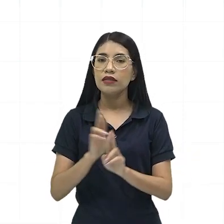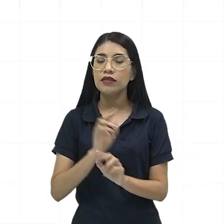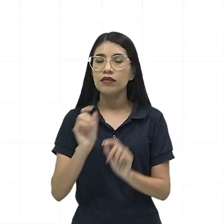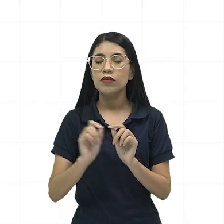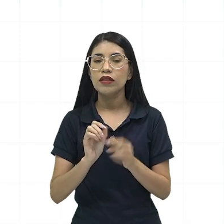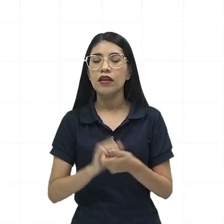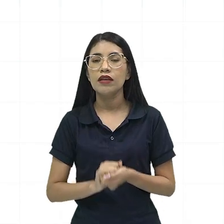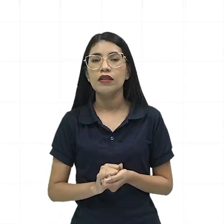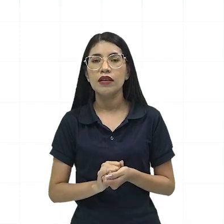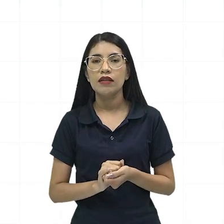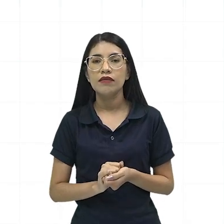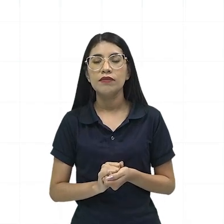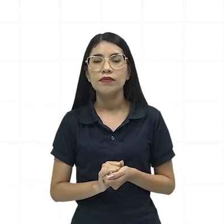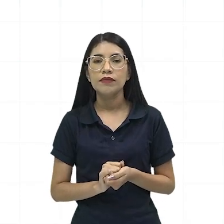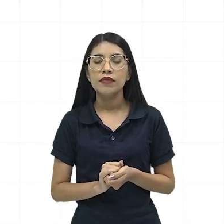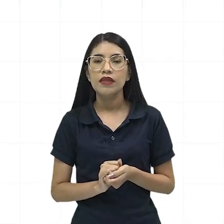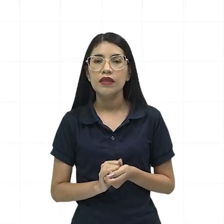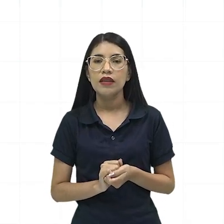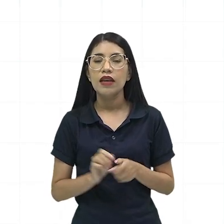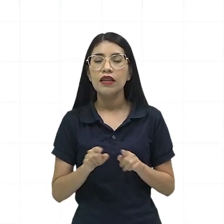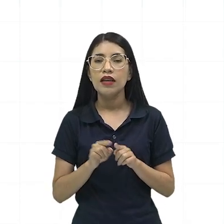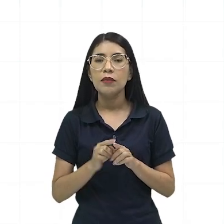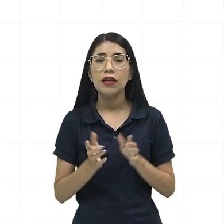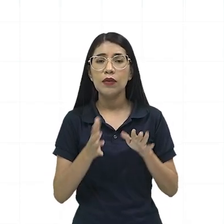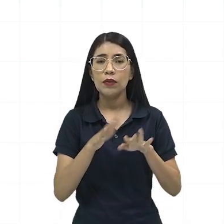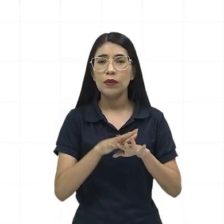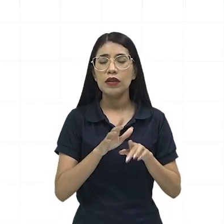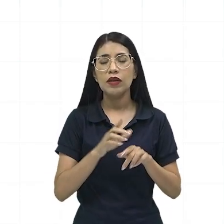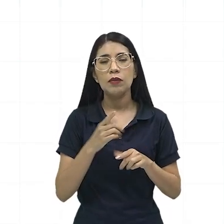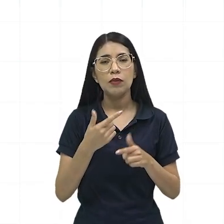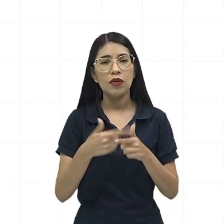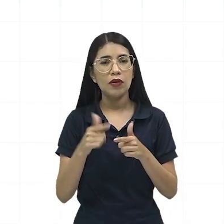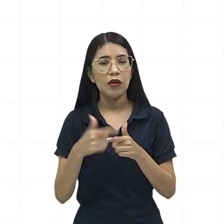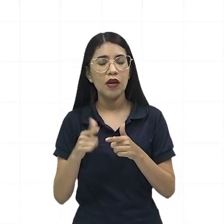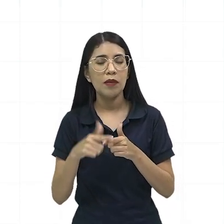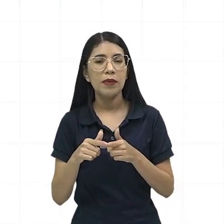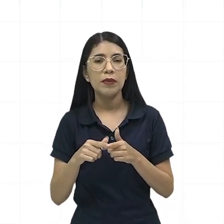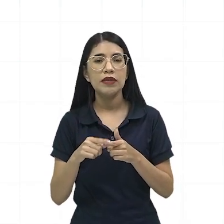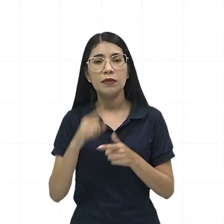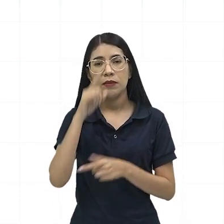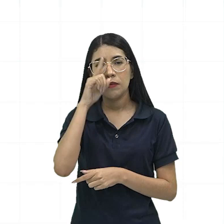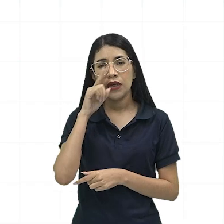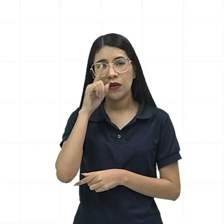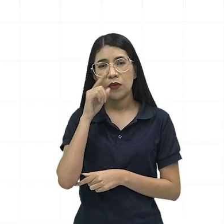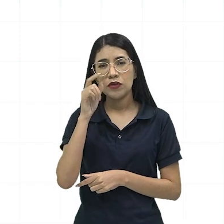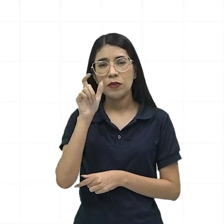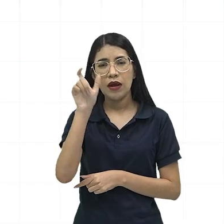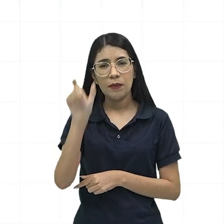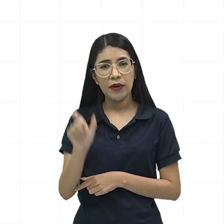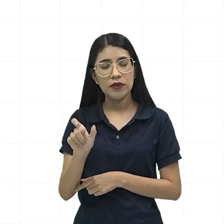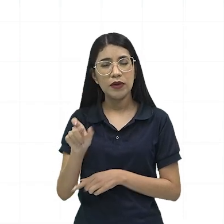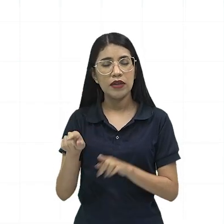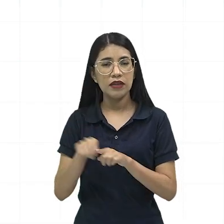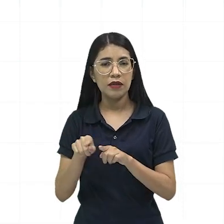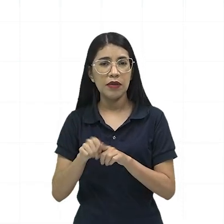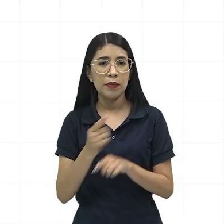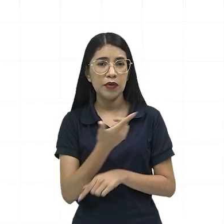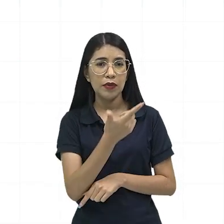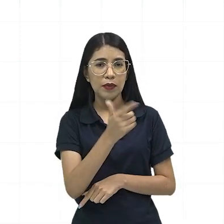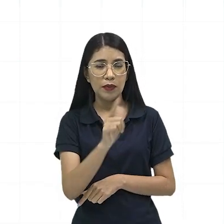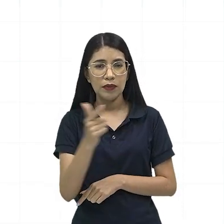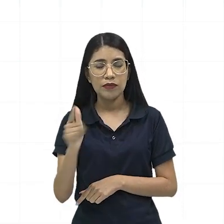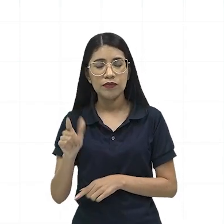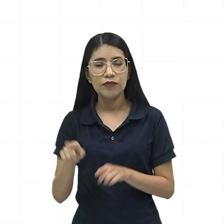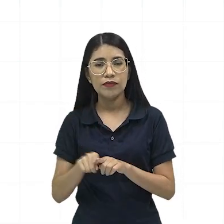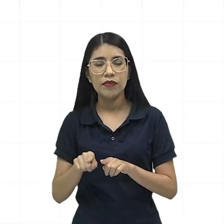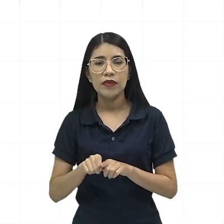ao envolvimento em situações que possam ser nocivas a si e aos outros. Então, olha só, o que está acontecendo, o